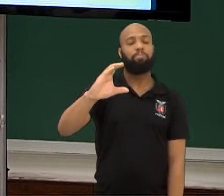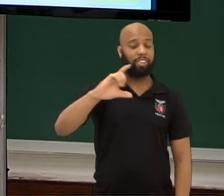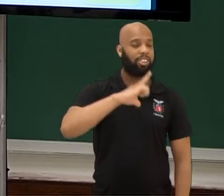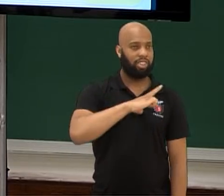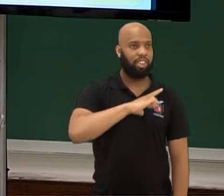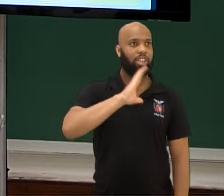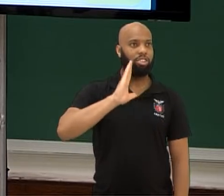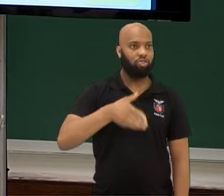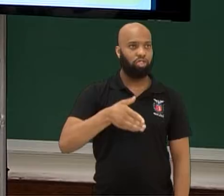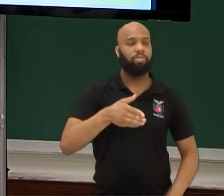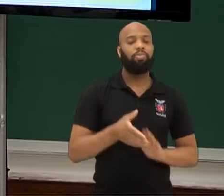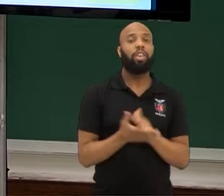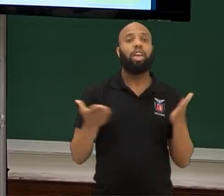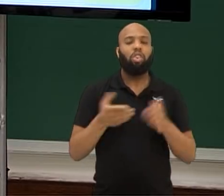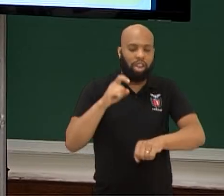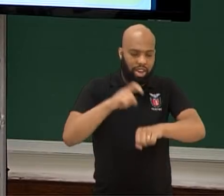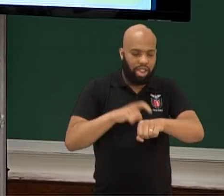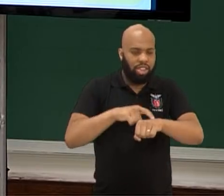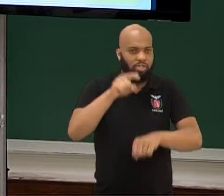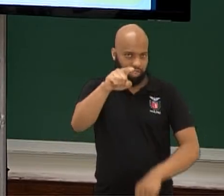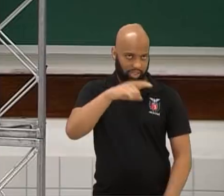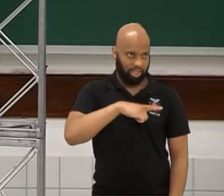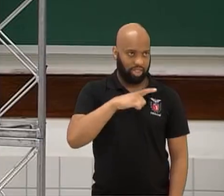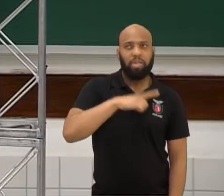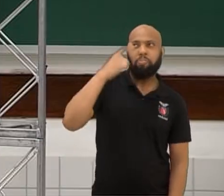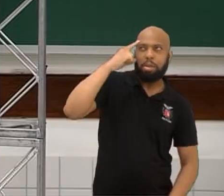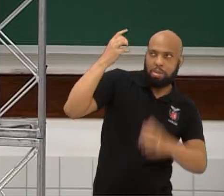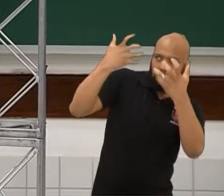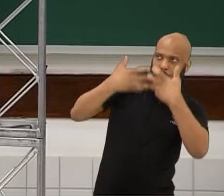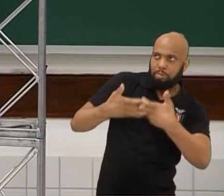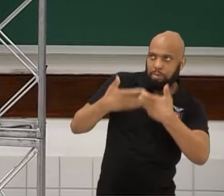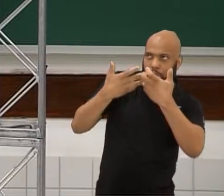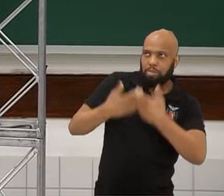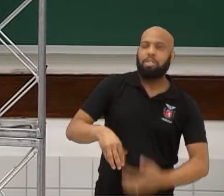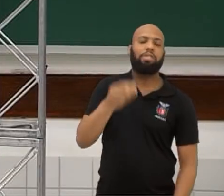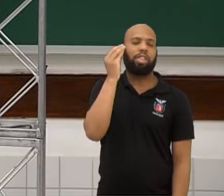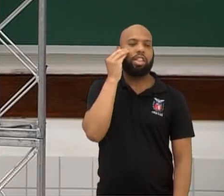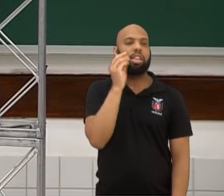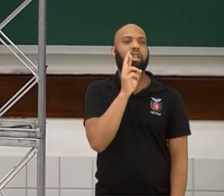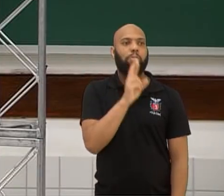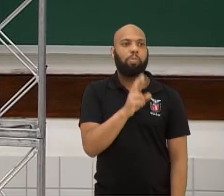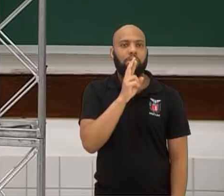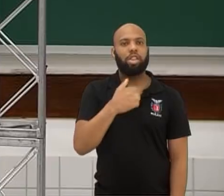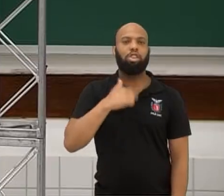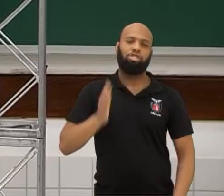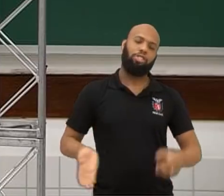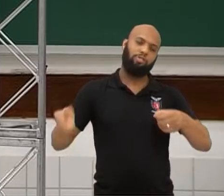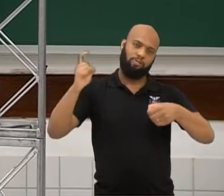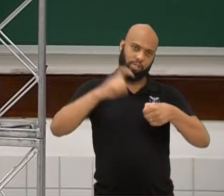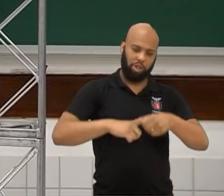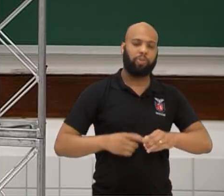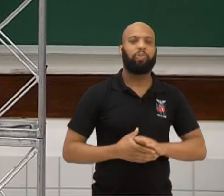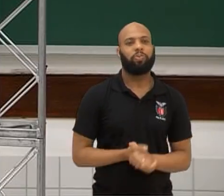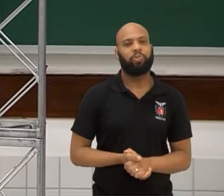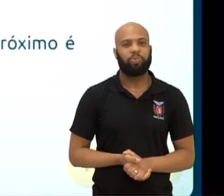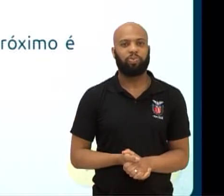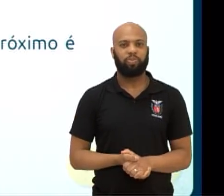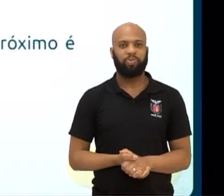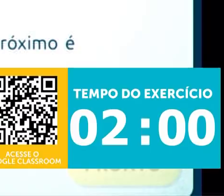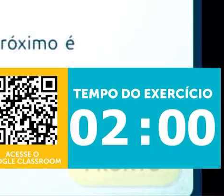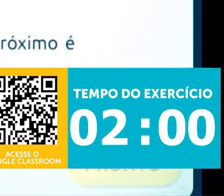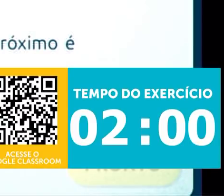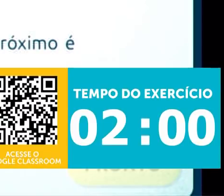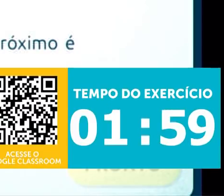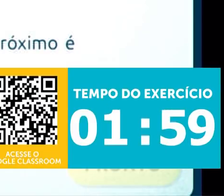circunferência. Então, a professora vai dar um tempinho para vocês resolverem, que nós já voltamos.